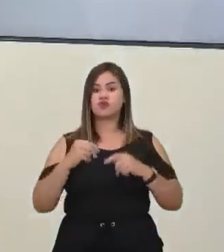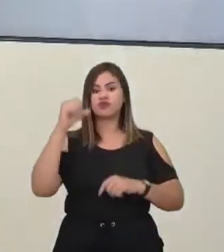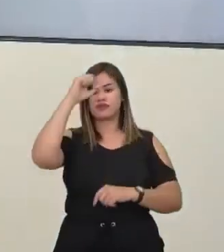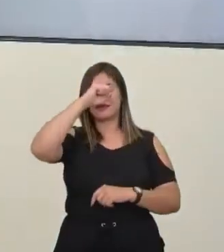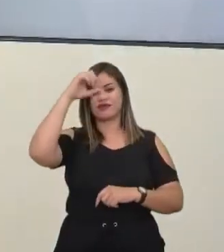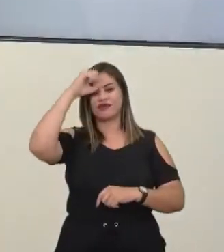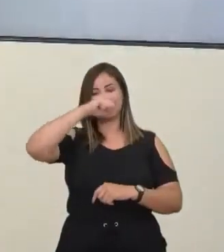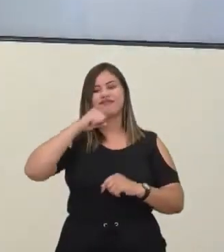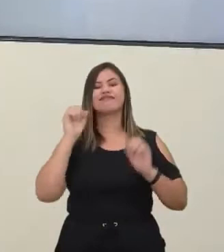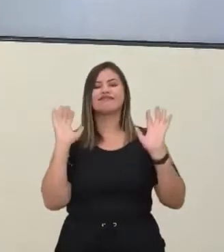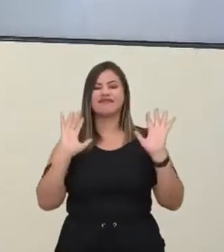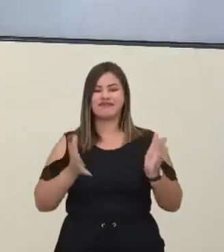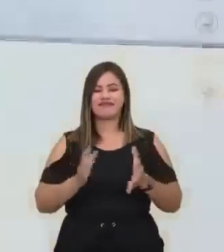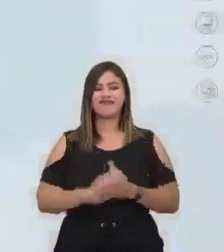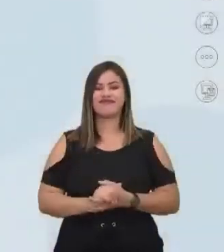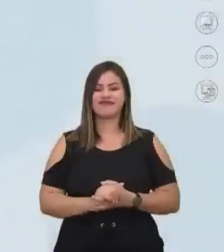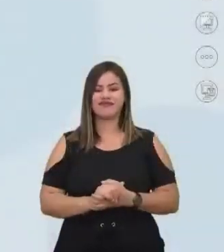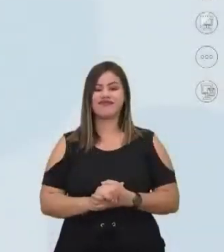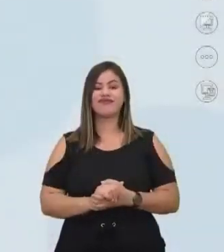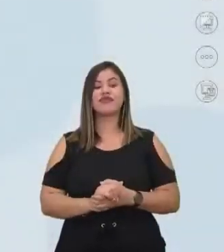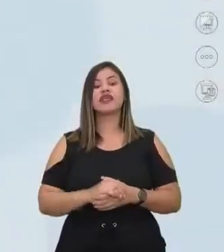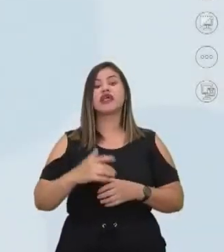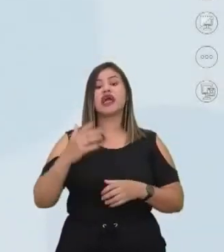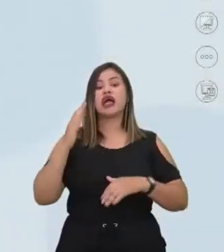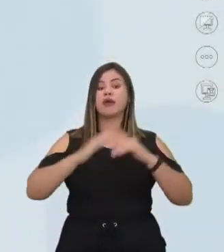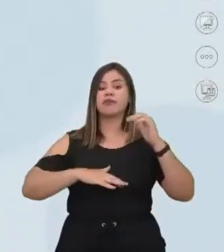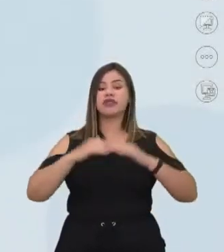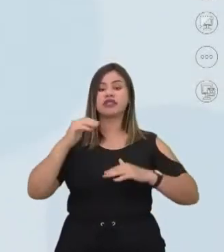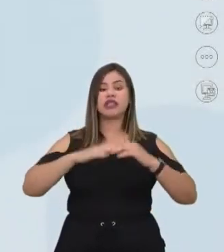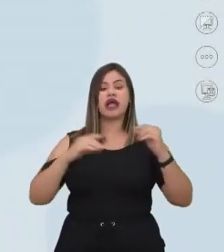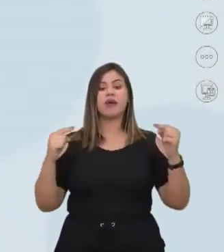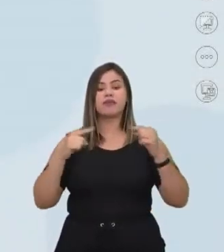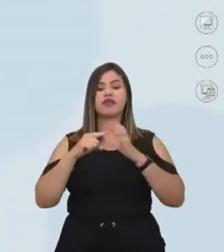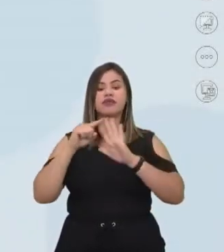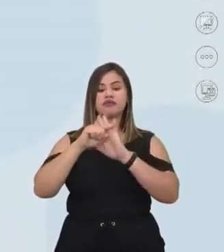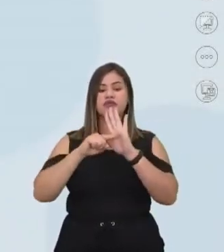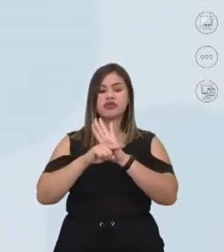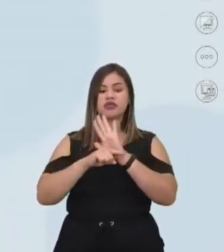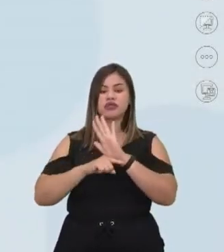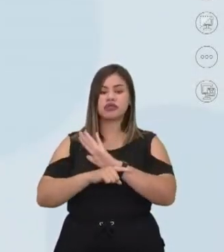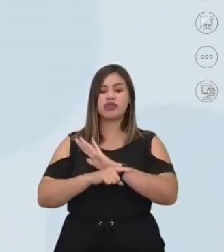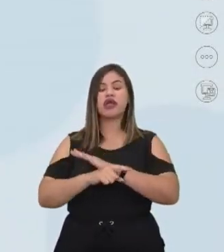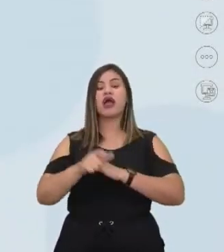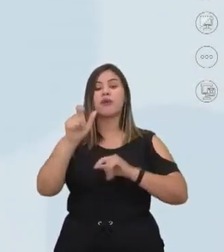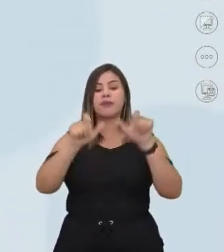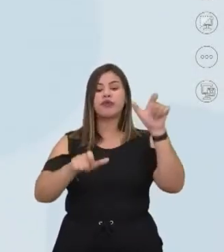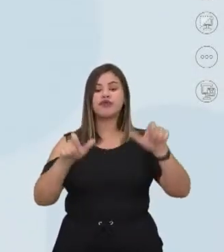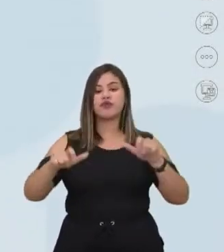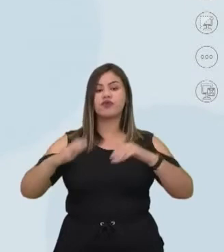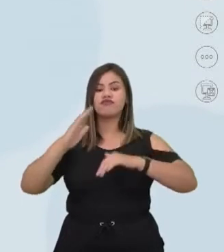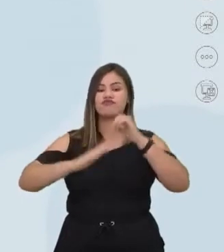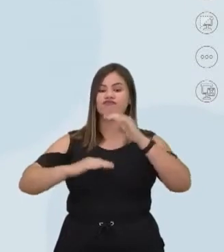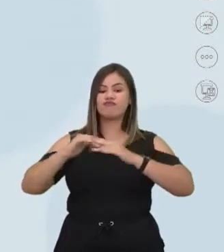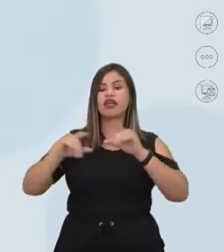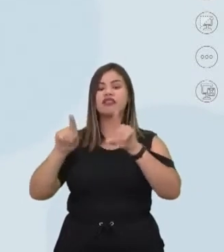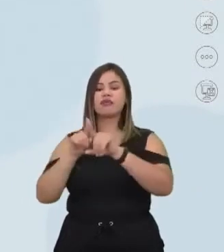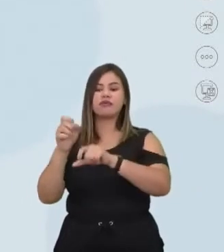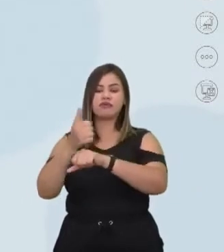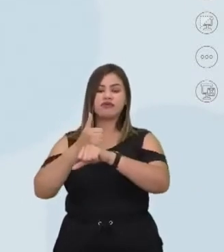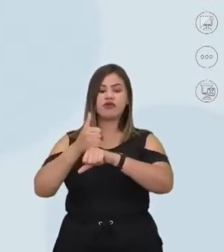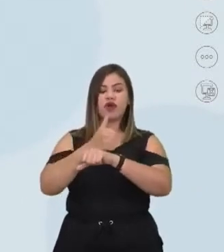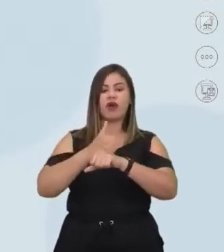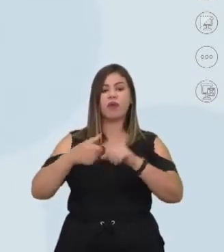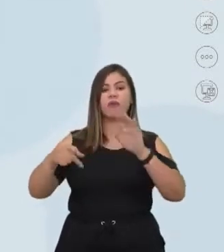espetáculo, né? Retomando a habilidade, nós trabalhamos com a pesquisa, né, de profissionais e profissões diretamente ligadas à linguagem da